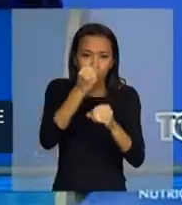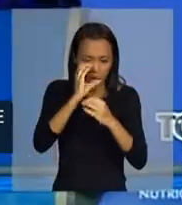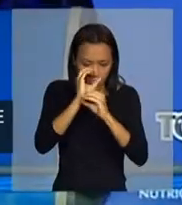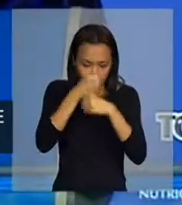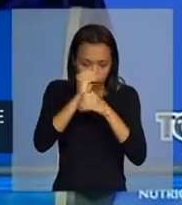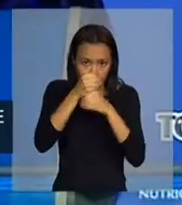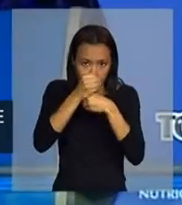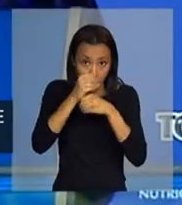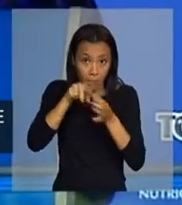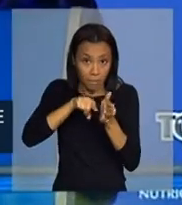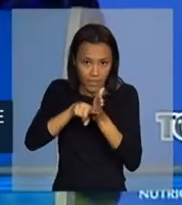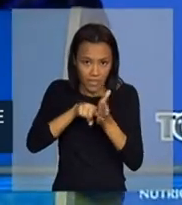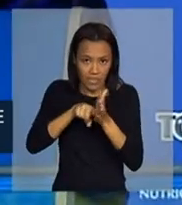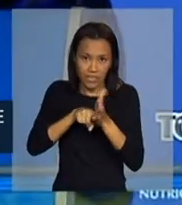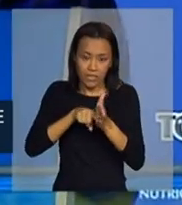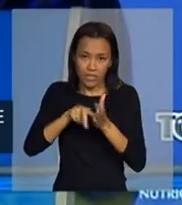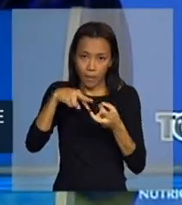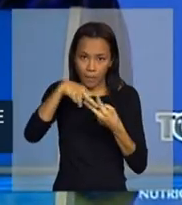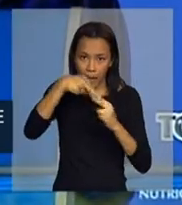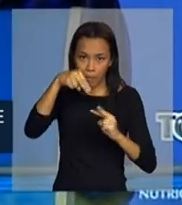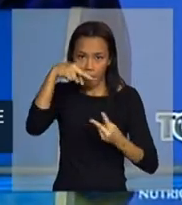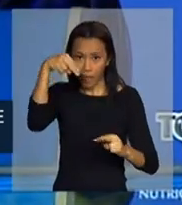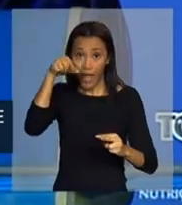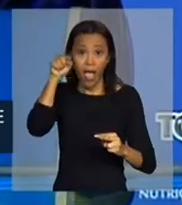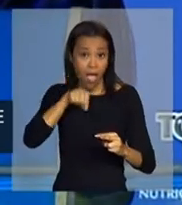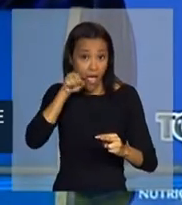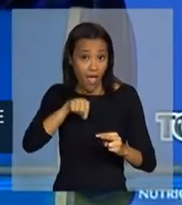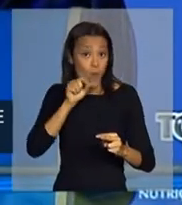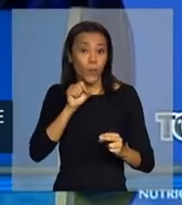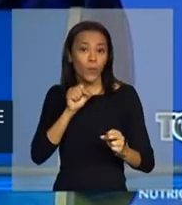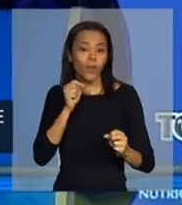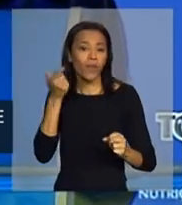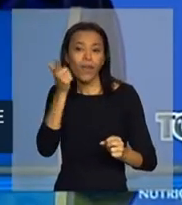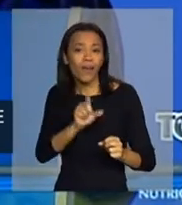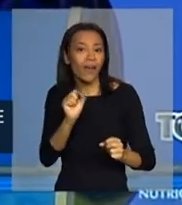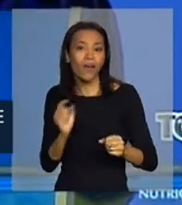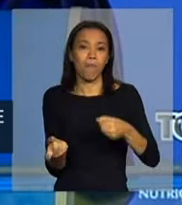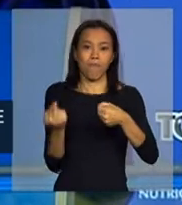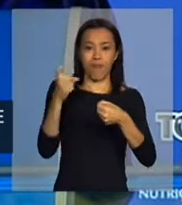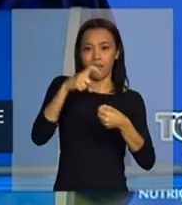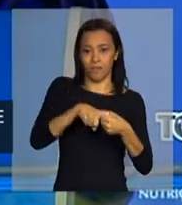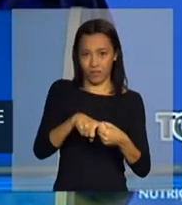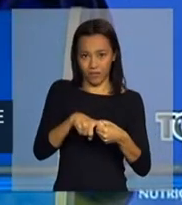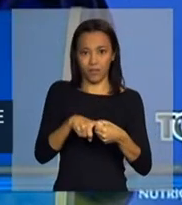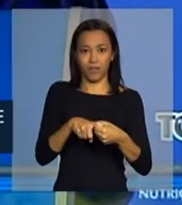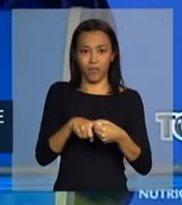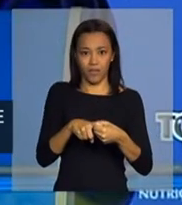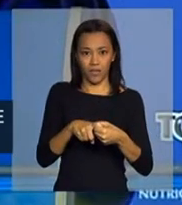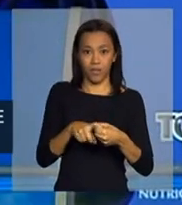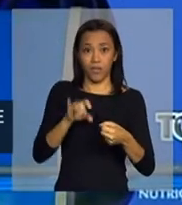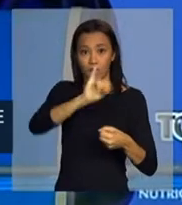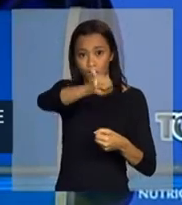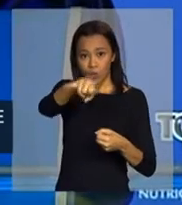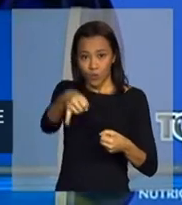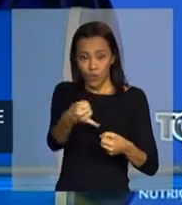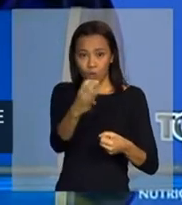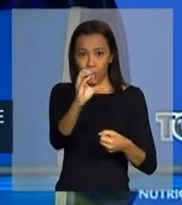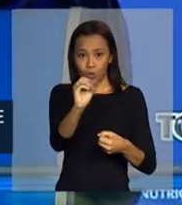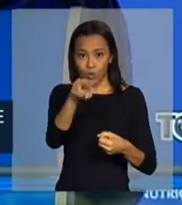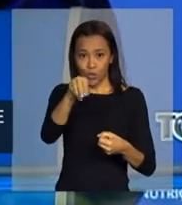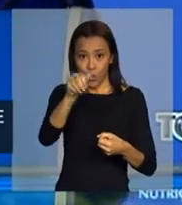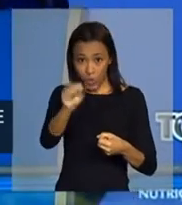pesquisa genética, que é fruto de uma parceria também entre os Jonas Barcelos e a